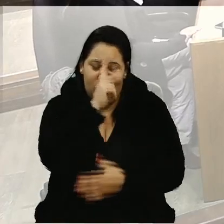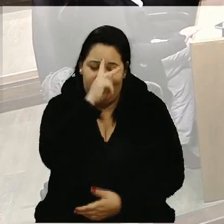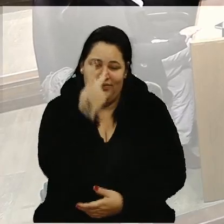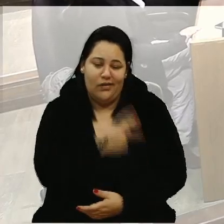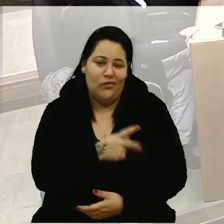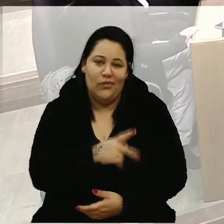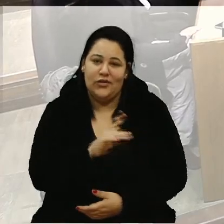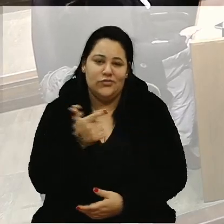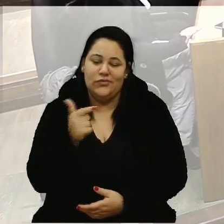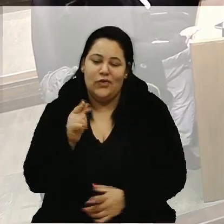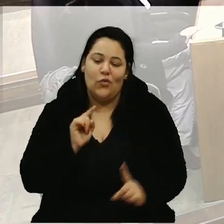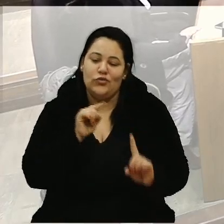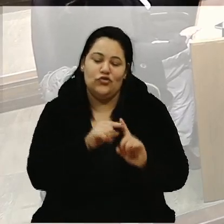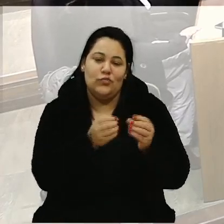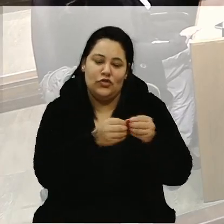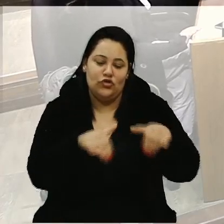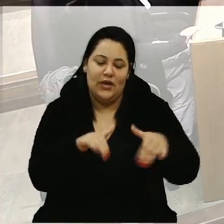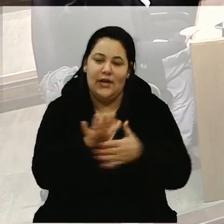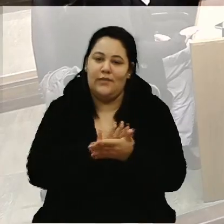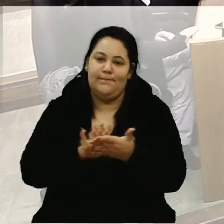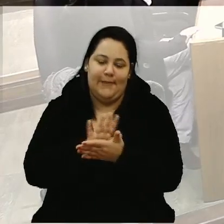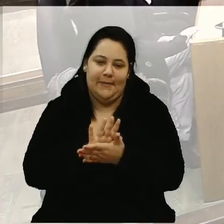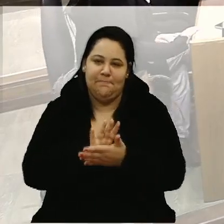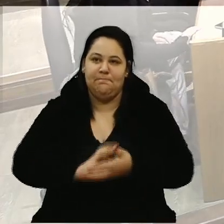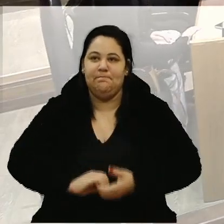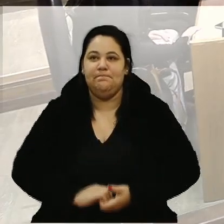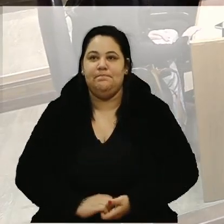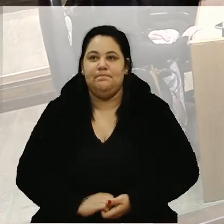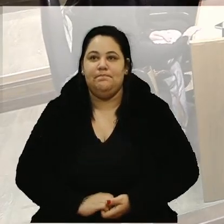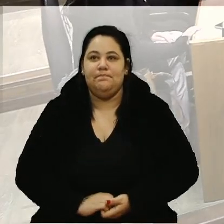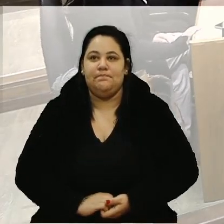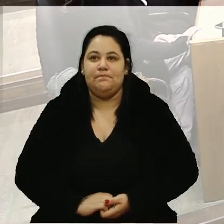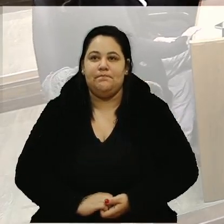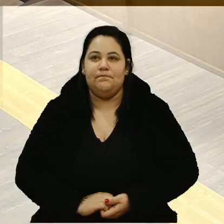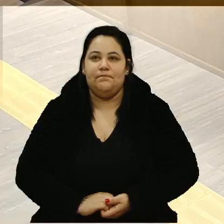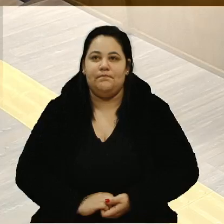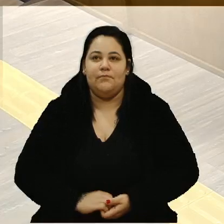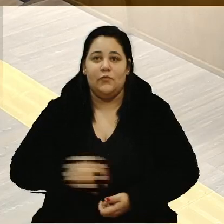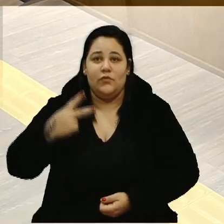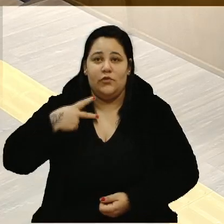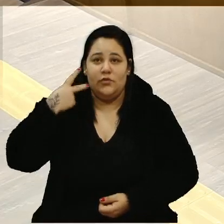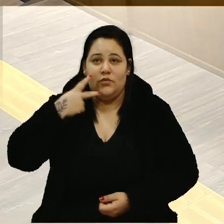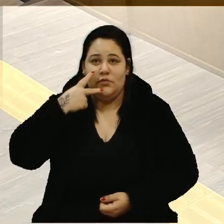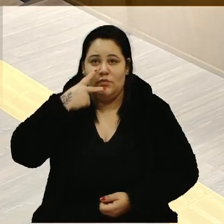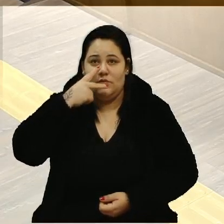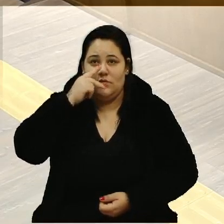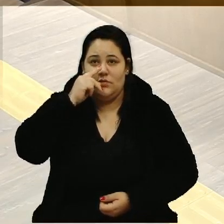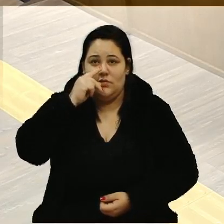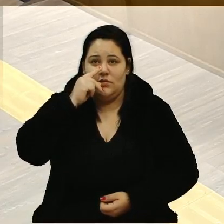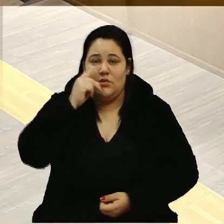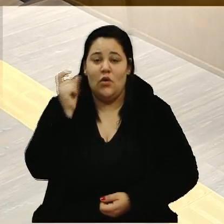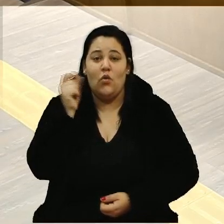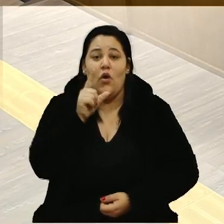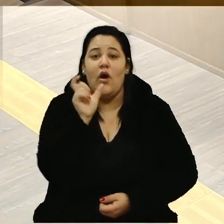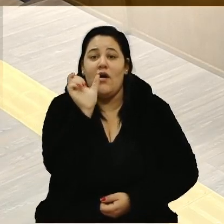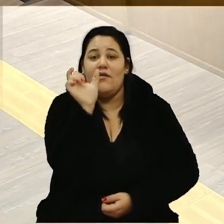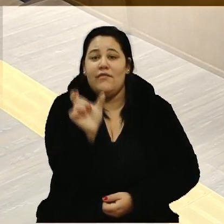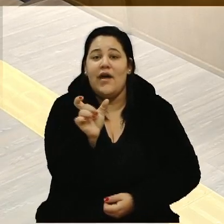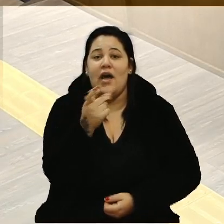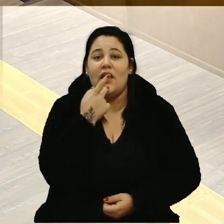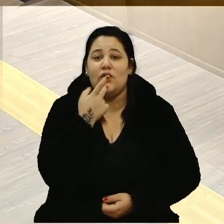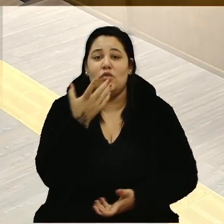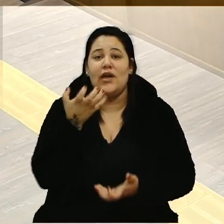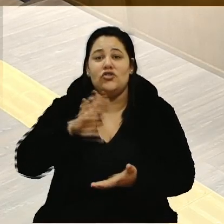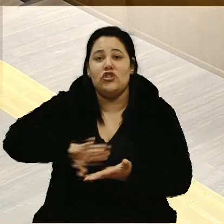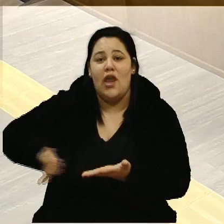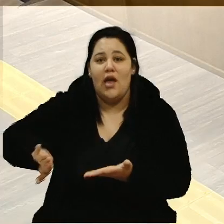não tem intenção nenhuma. Tá? Obrigado. Vereador Fantinel, eu só solicito que o senhor diga qual a expressão que o senhor gostaria de retirar para que